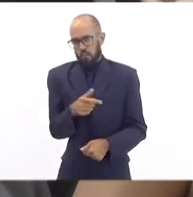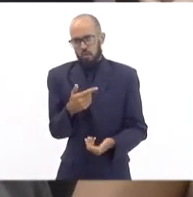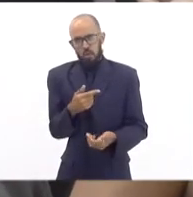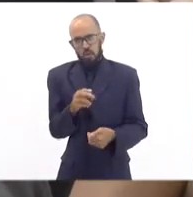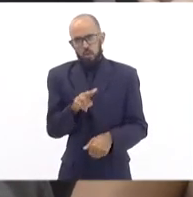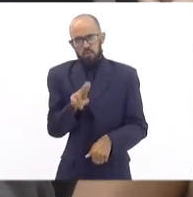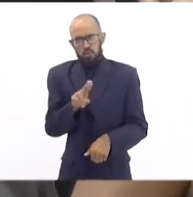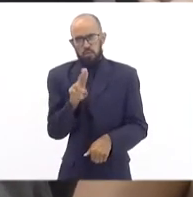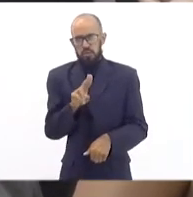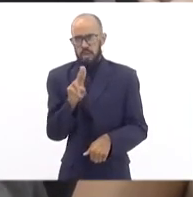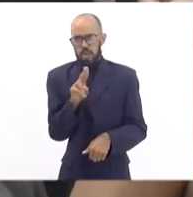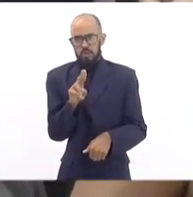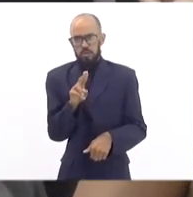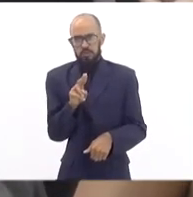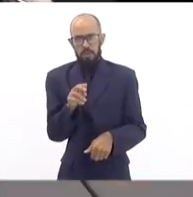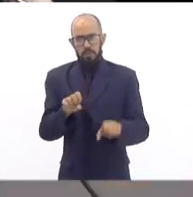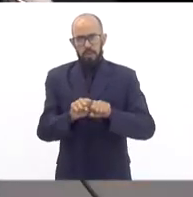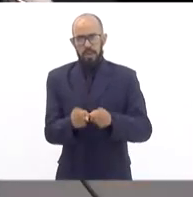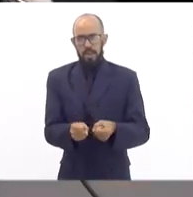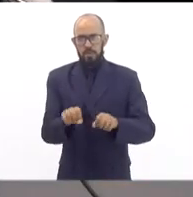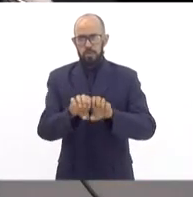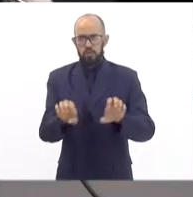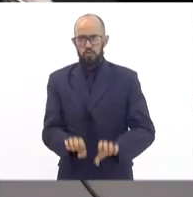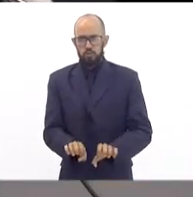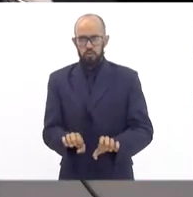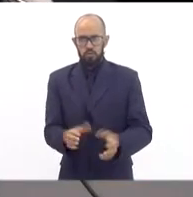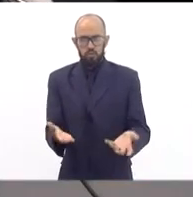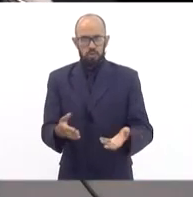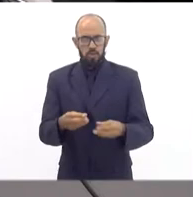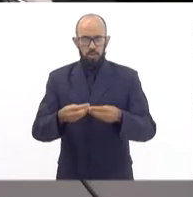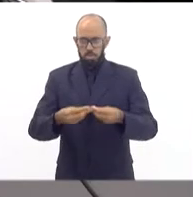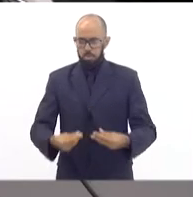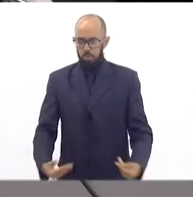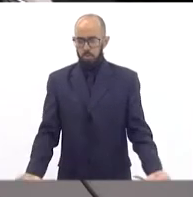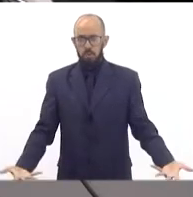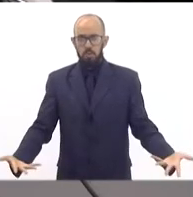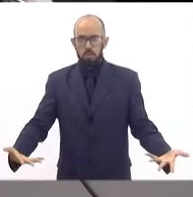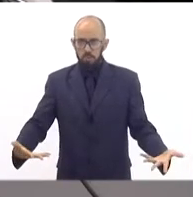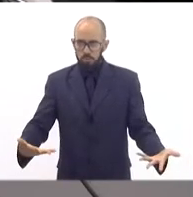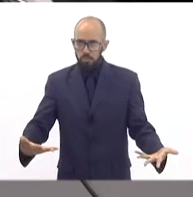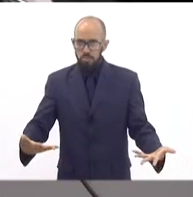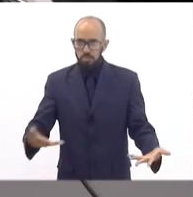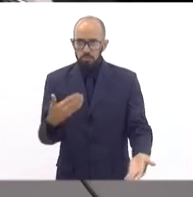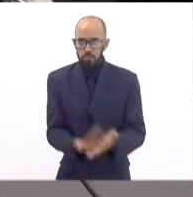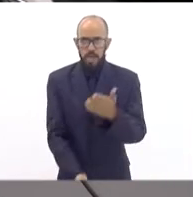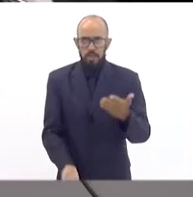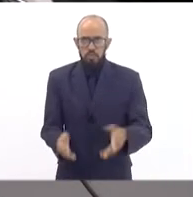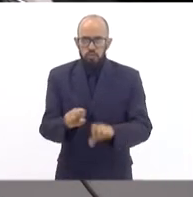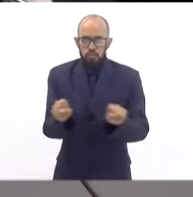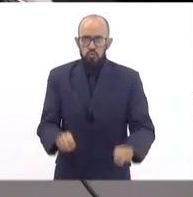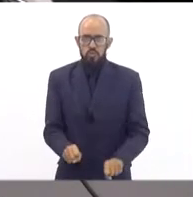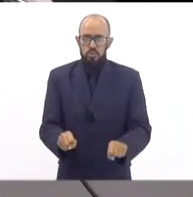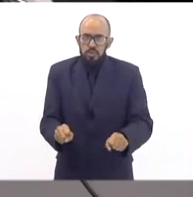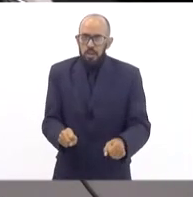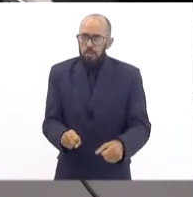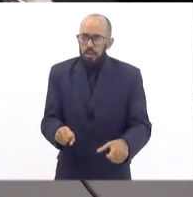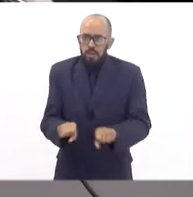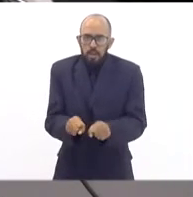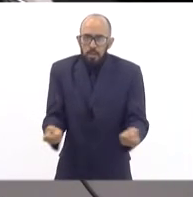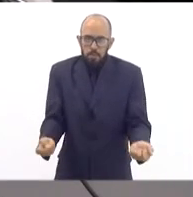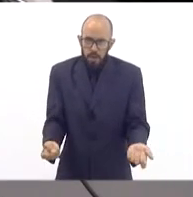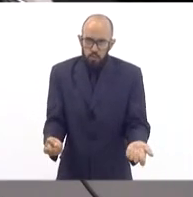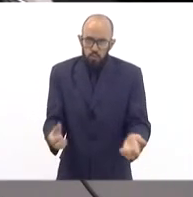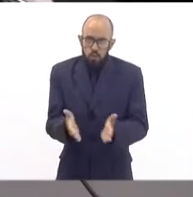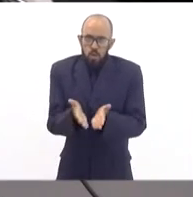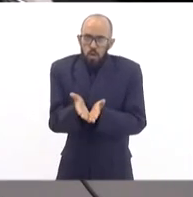tarifa desestruturante, aniquiladora, de vez de um sistema que está colapsado. Vi de barca